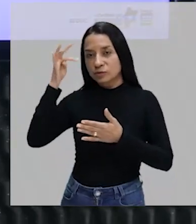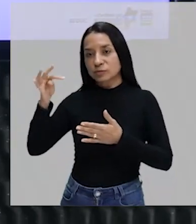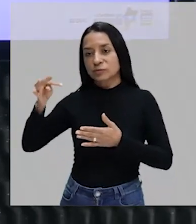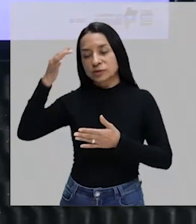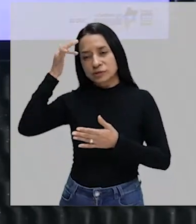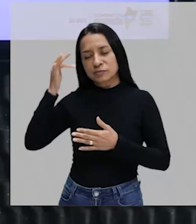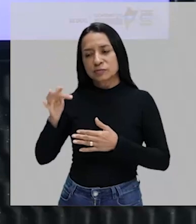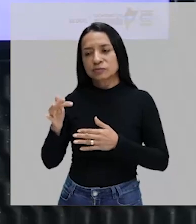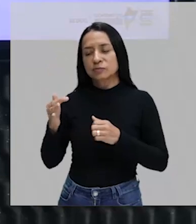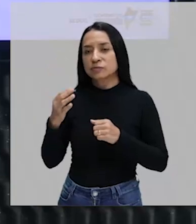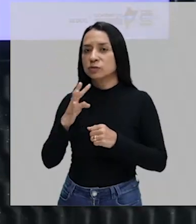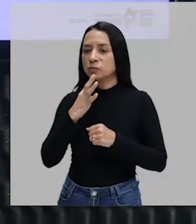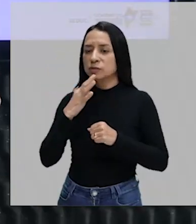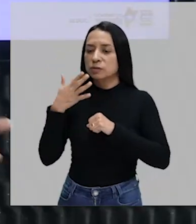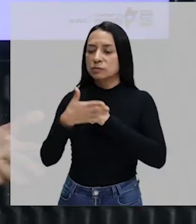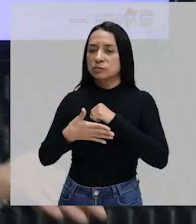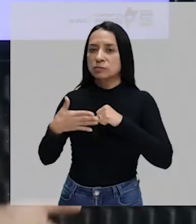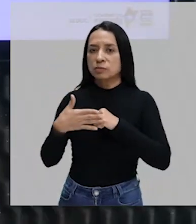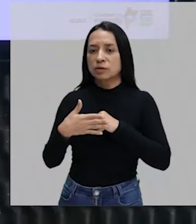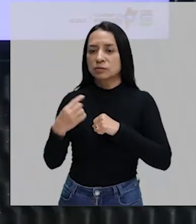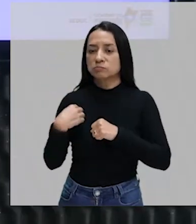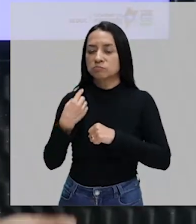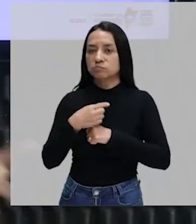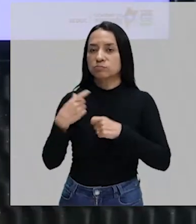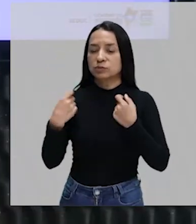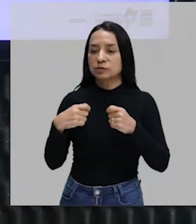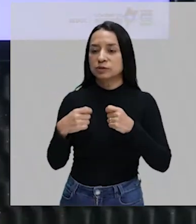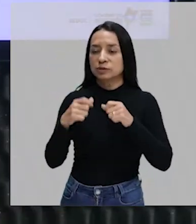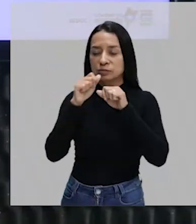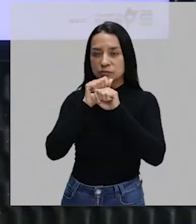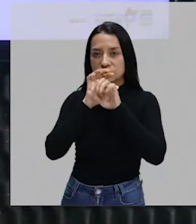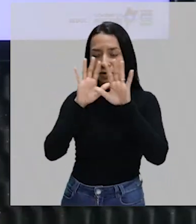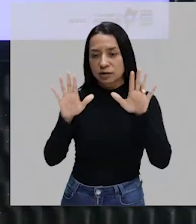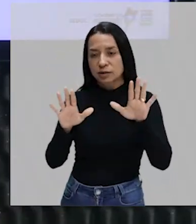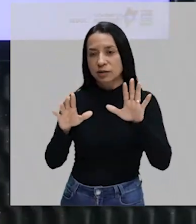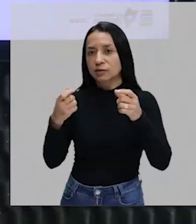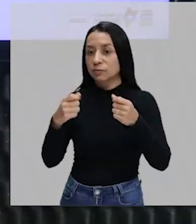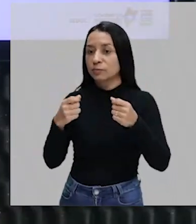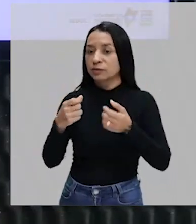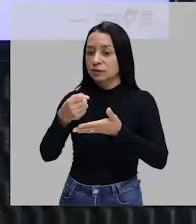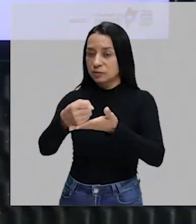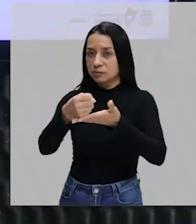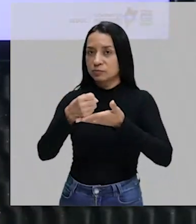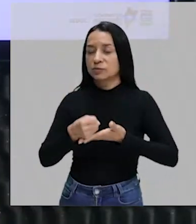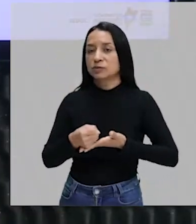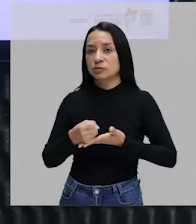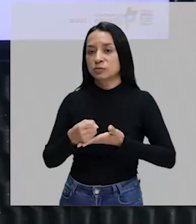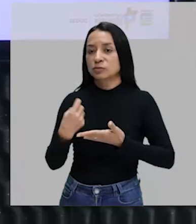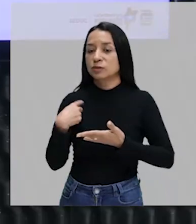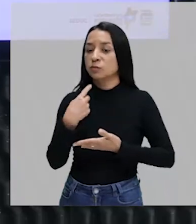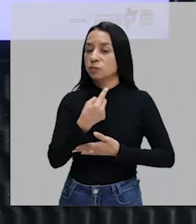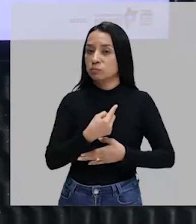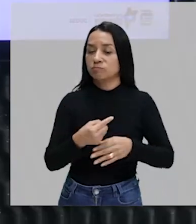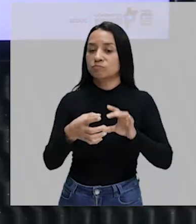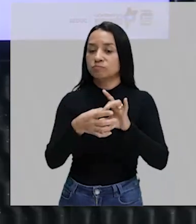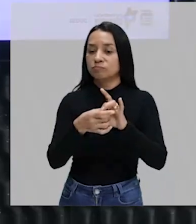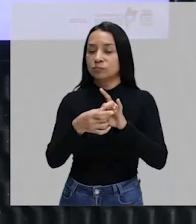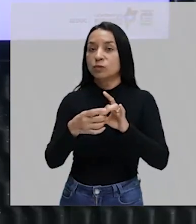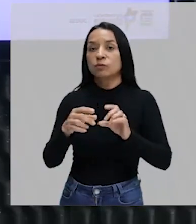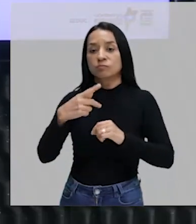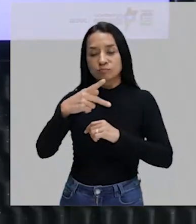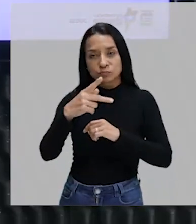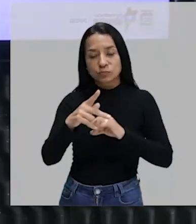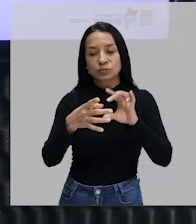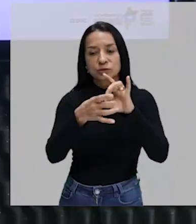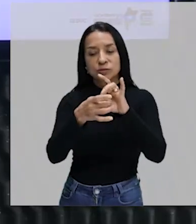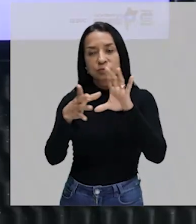básicos que a gente precisa, e aí eu quero, claro, contar com a tua participação, com a tua autonomia, teu protagonismo. Preciso que